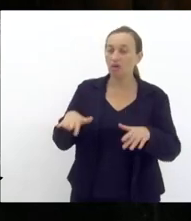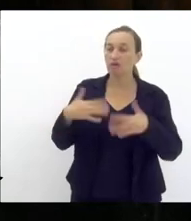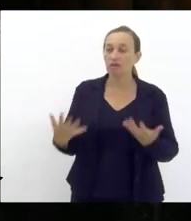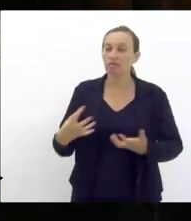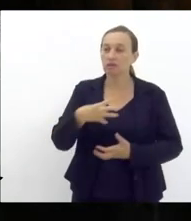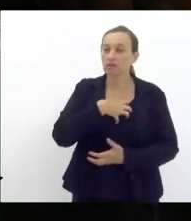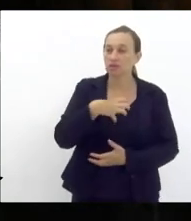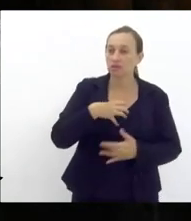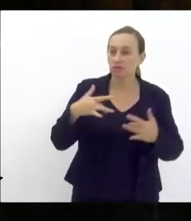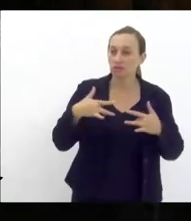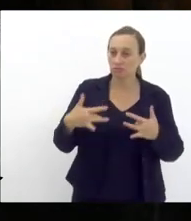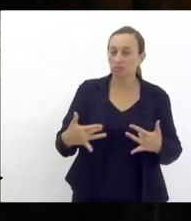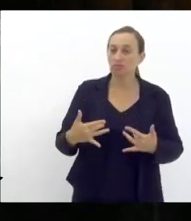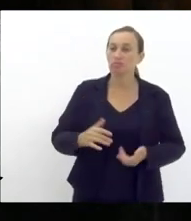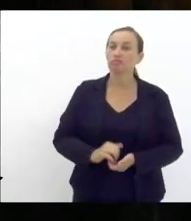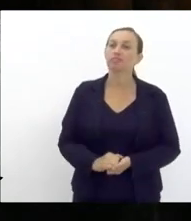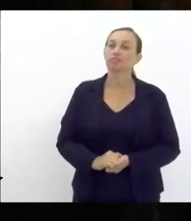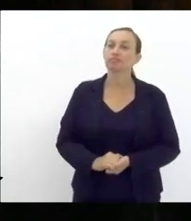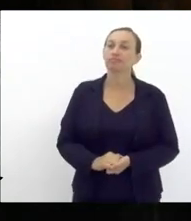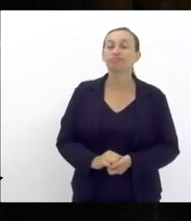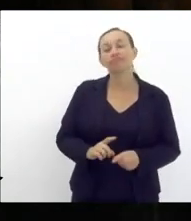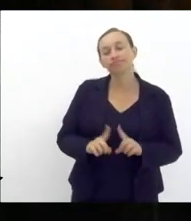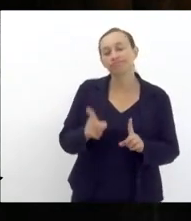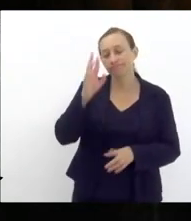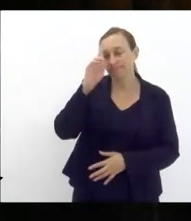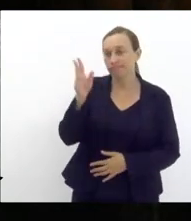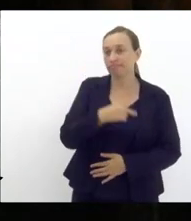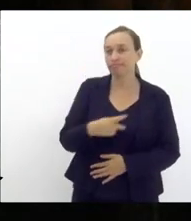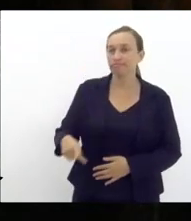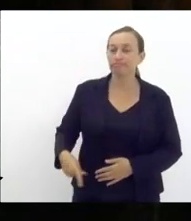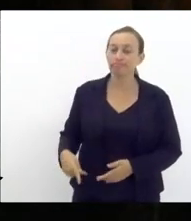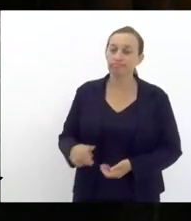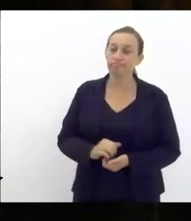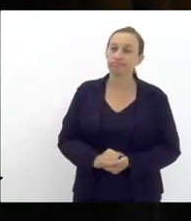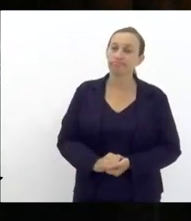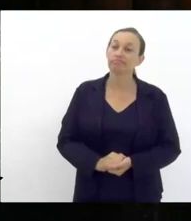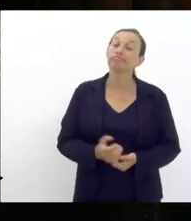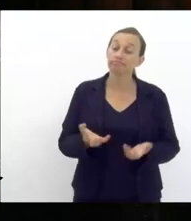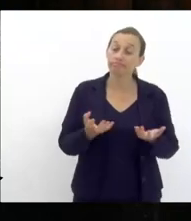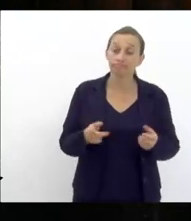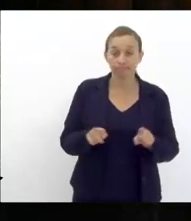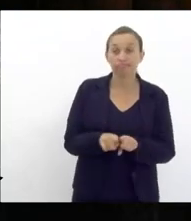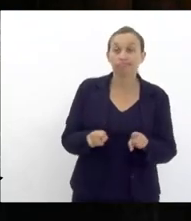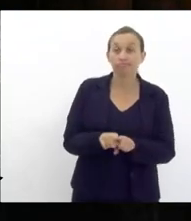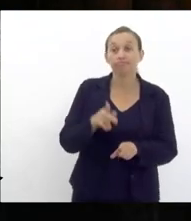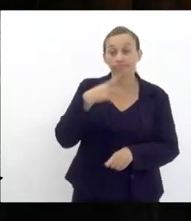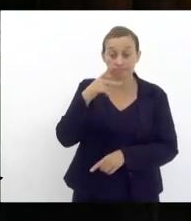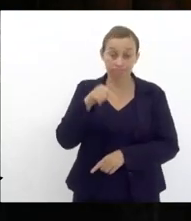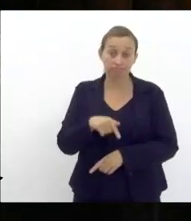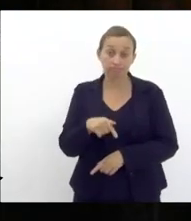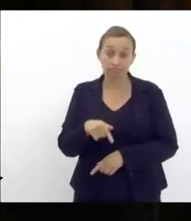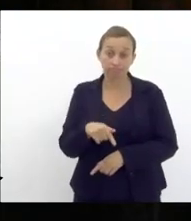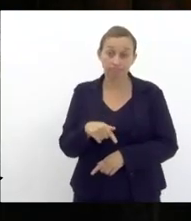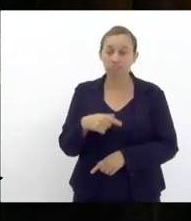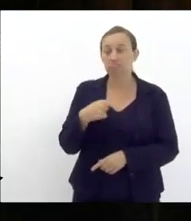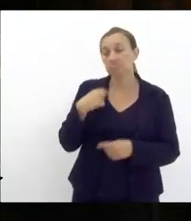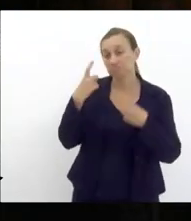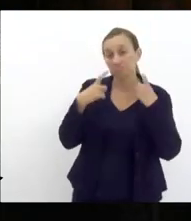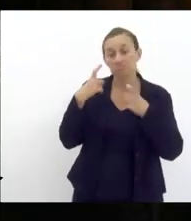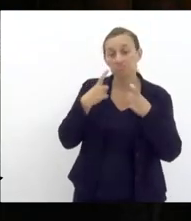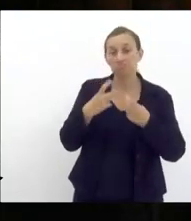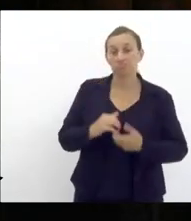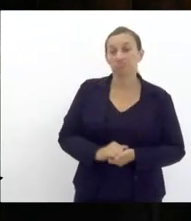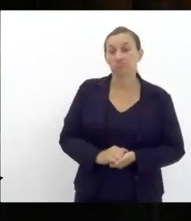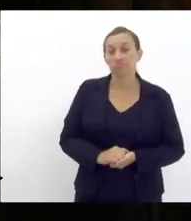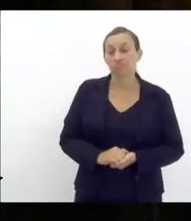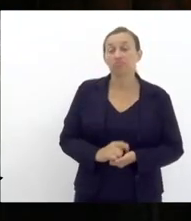deixar aqui a minha solidariedade mas senhora presidenta eu quero também falar aqui de algo que muito me preocupa a gente